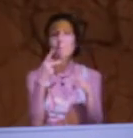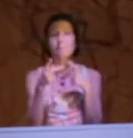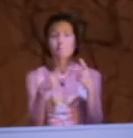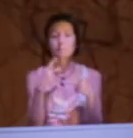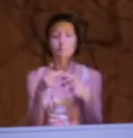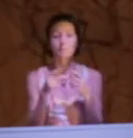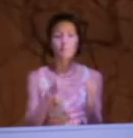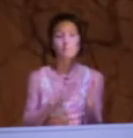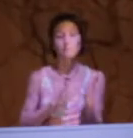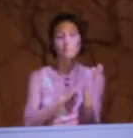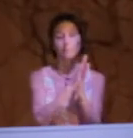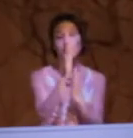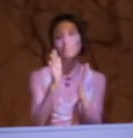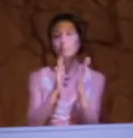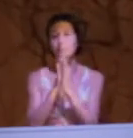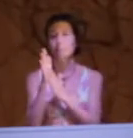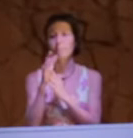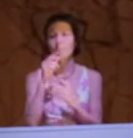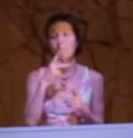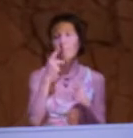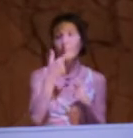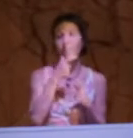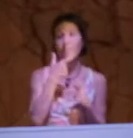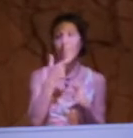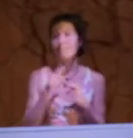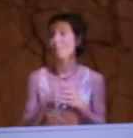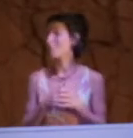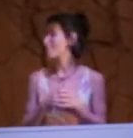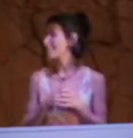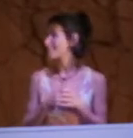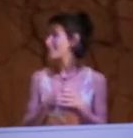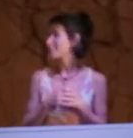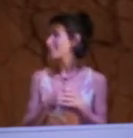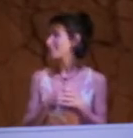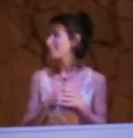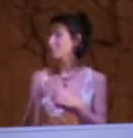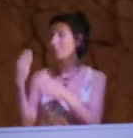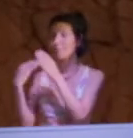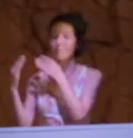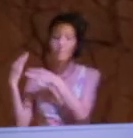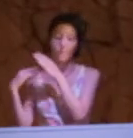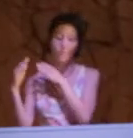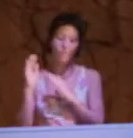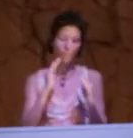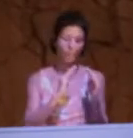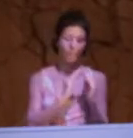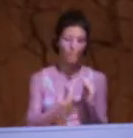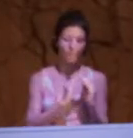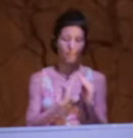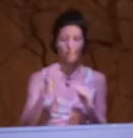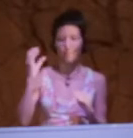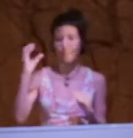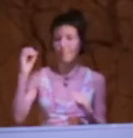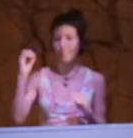narrativas, eu saio ali, a gente estava morando na época em Costa Marques, onde ela está hoje, eu saio para